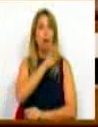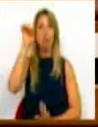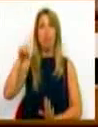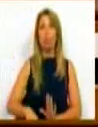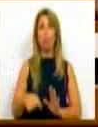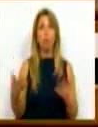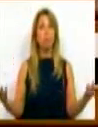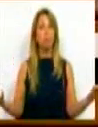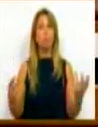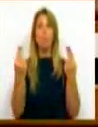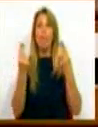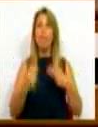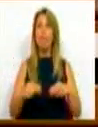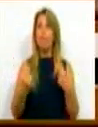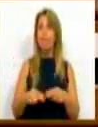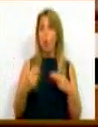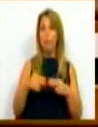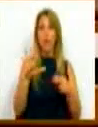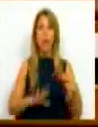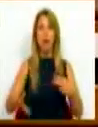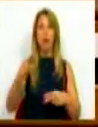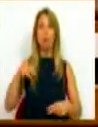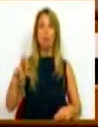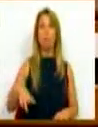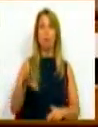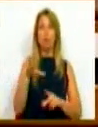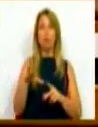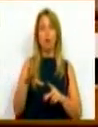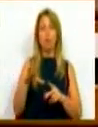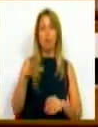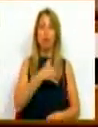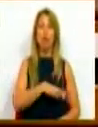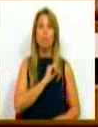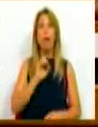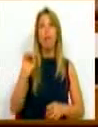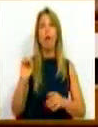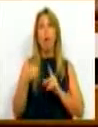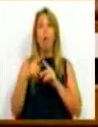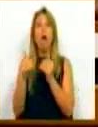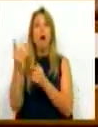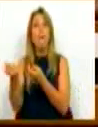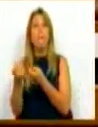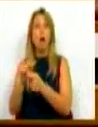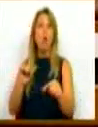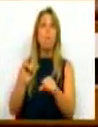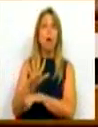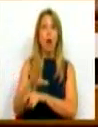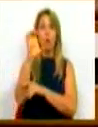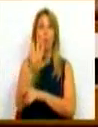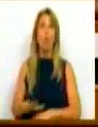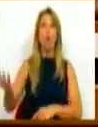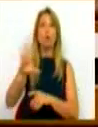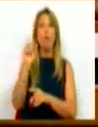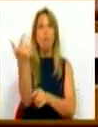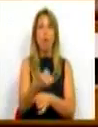fronteira ibérica ou no litoral, no continente ou nas fronteiras atlânticas das regiões